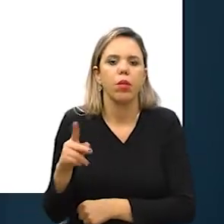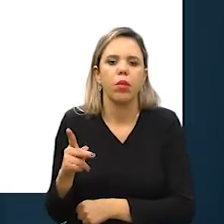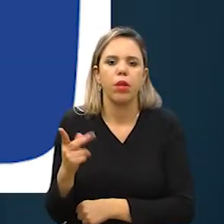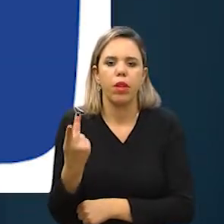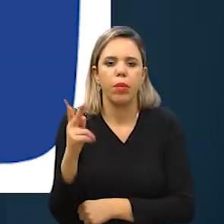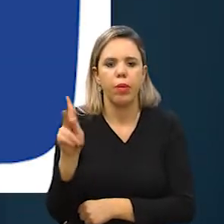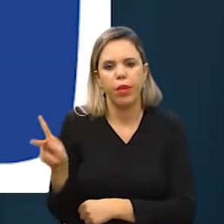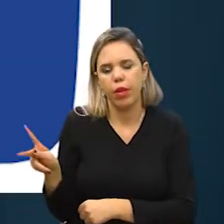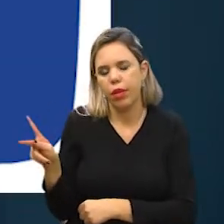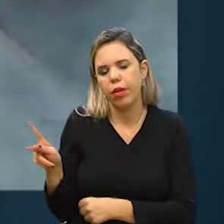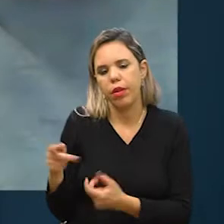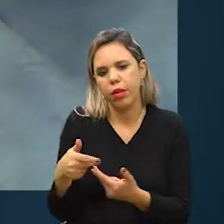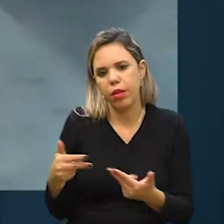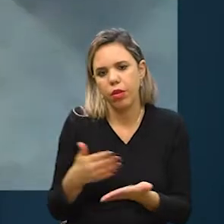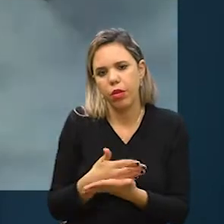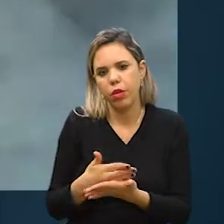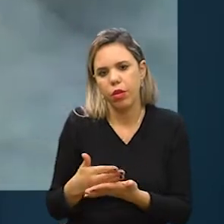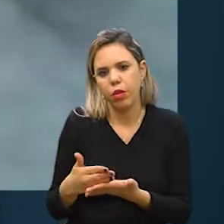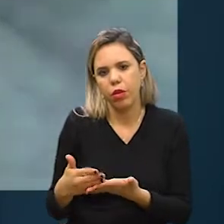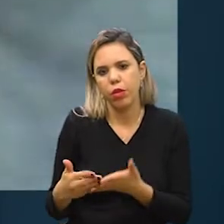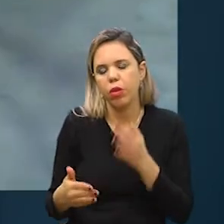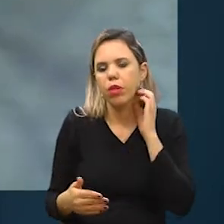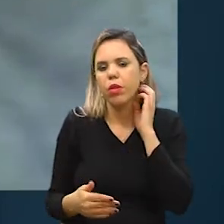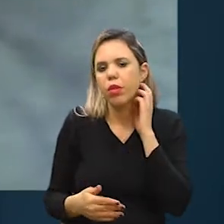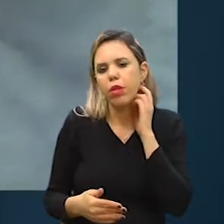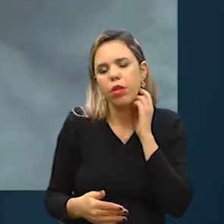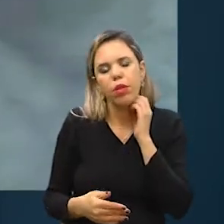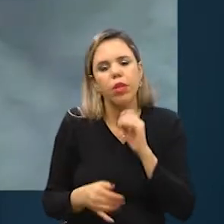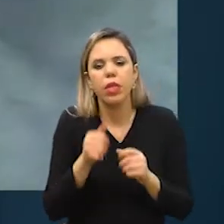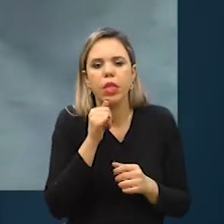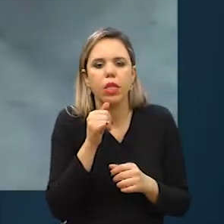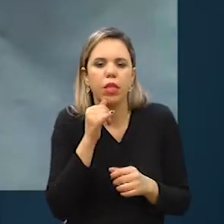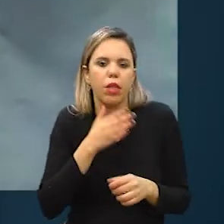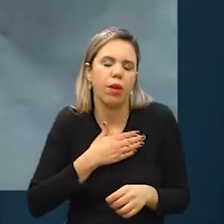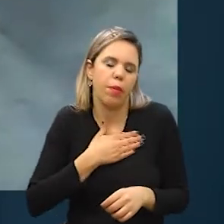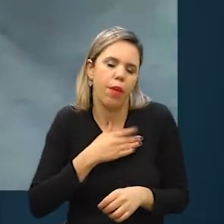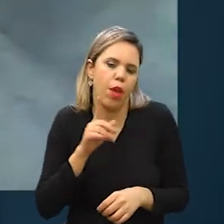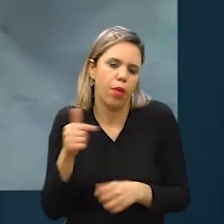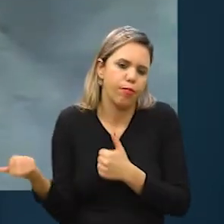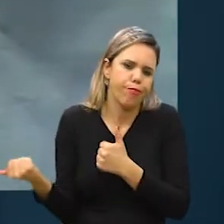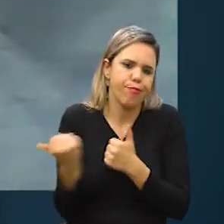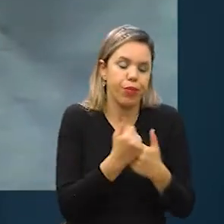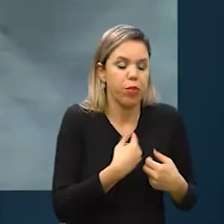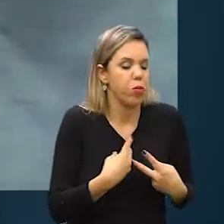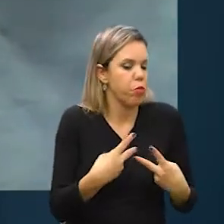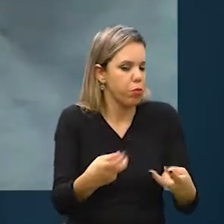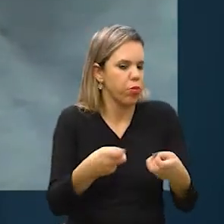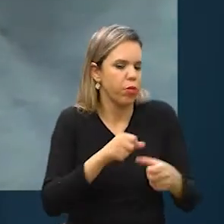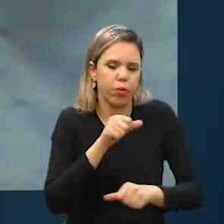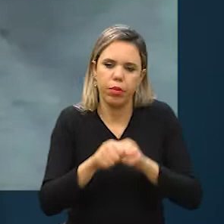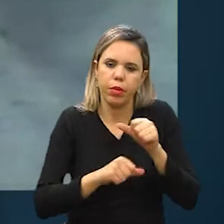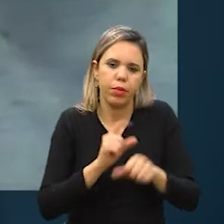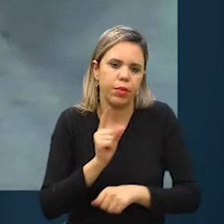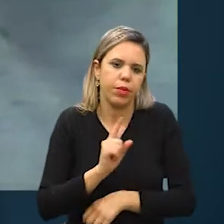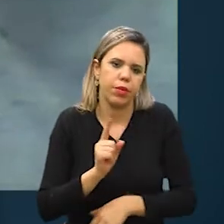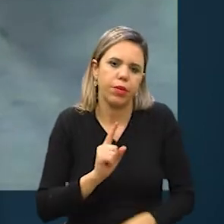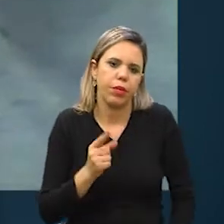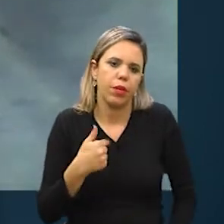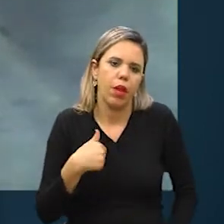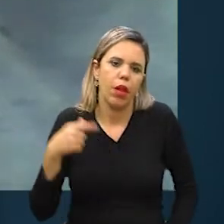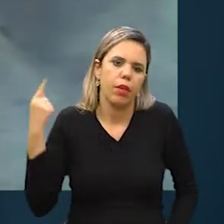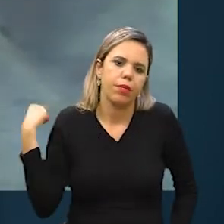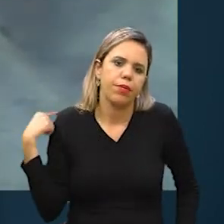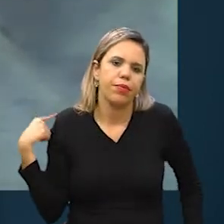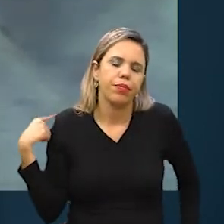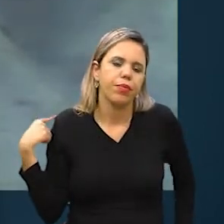Compaq, HP, e eles começaram a matar esse mercado que era meu. E eu não percebi essa mudança.